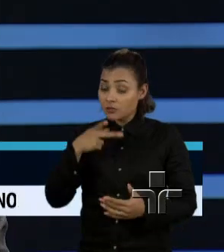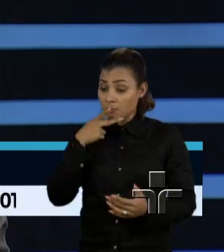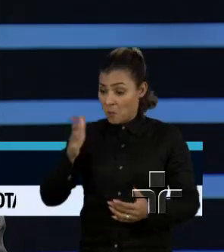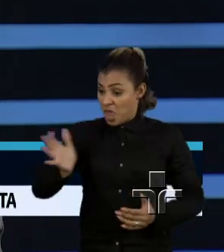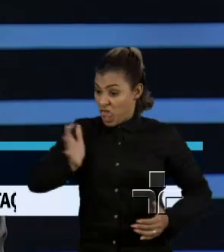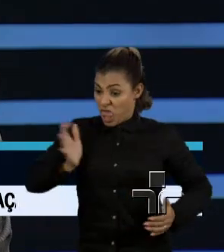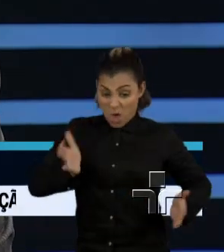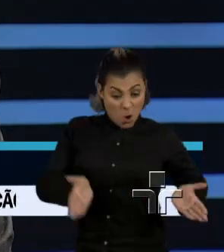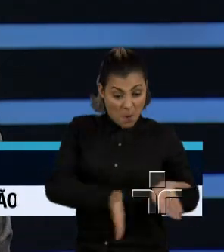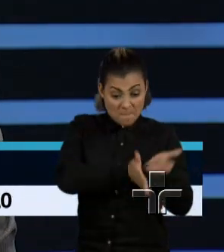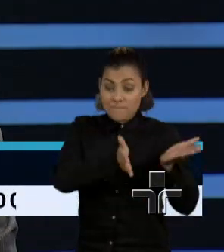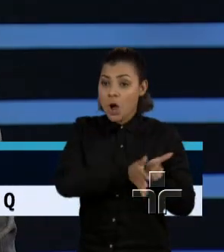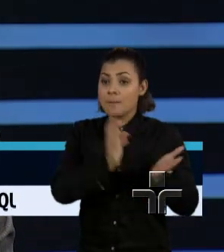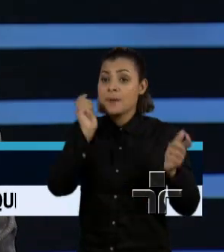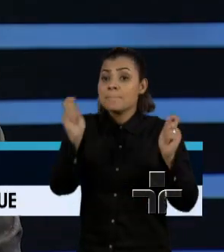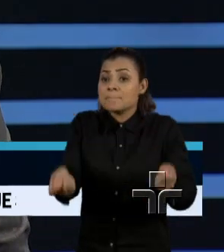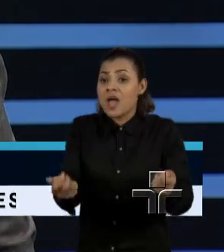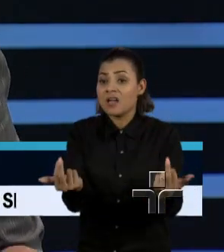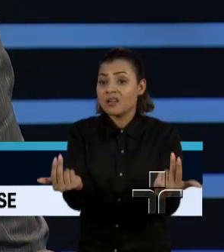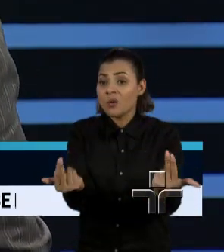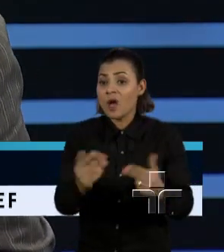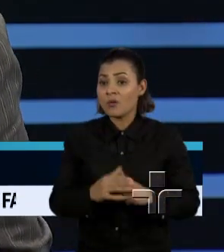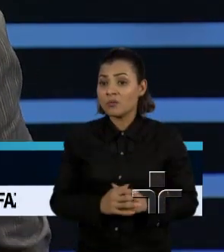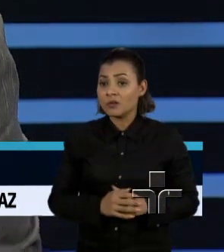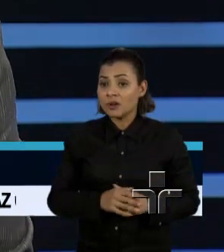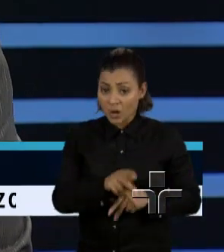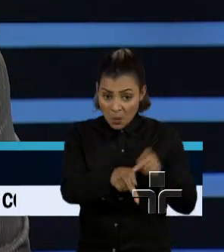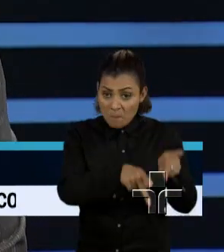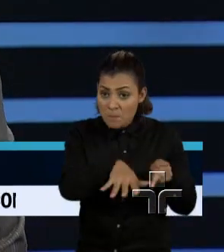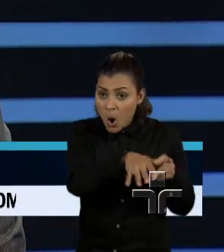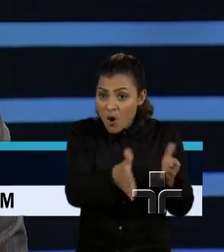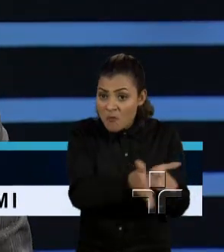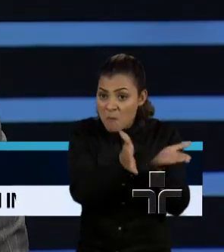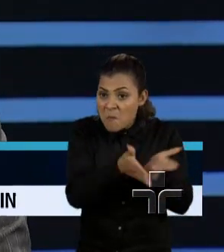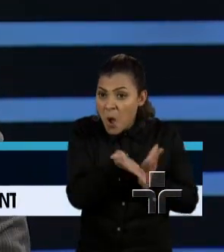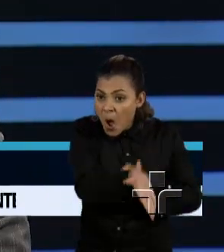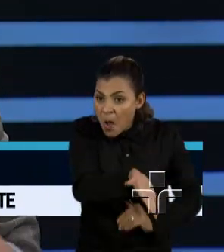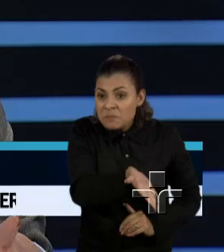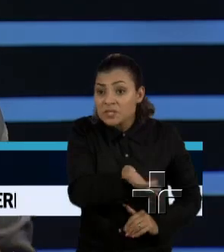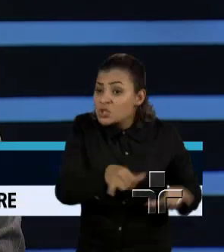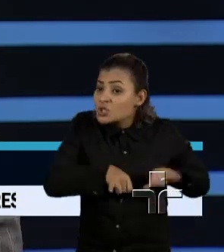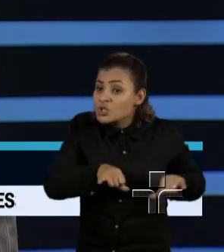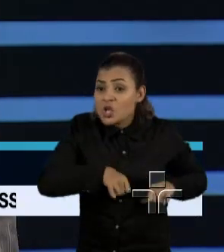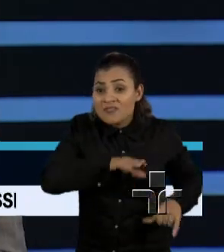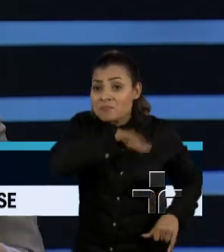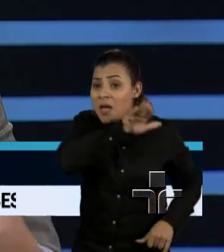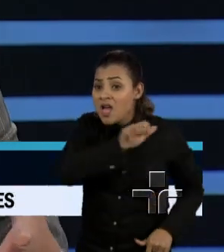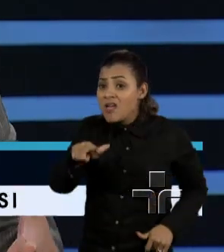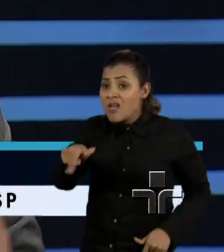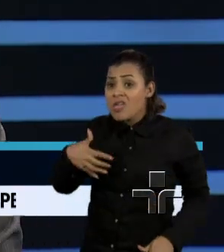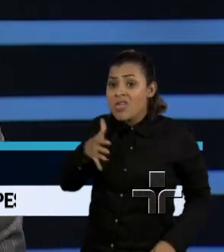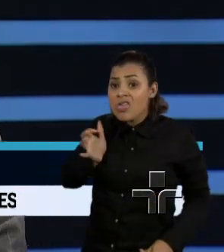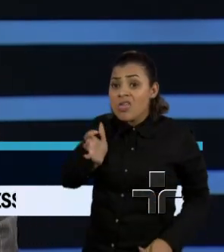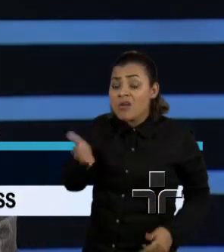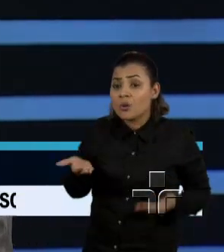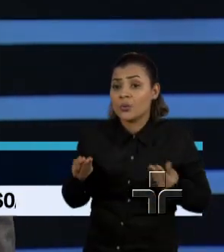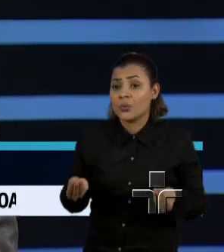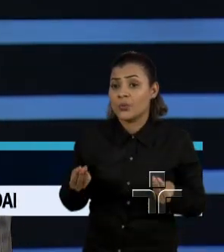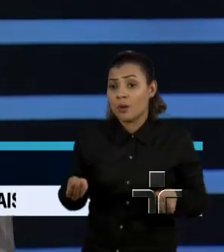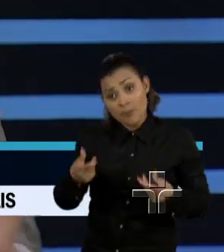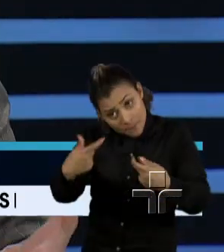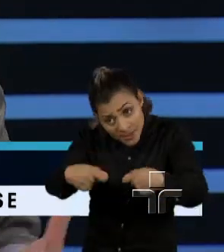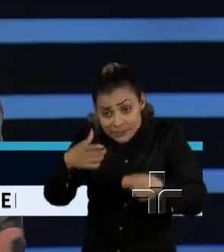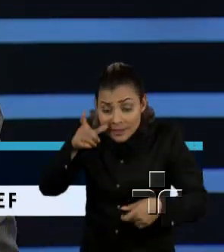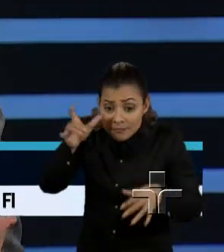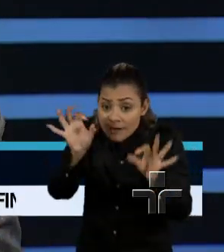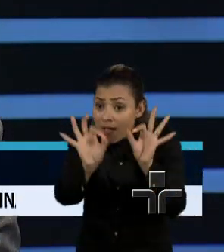dos impostos no Brasil hoje, ela penaliza muito os mais pobres. E isso é uma coisa que tem que ser visto,